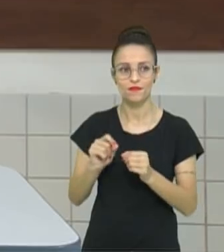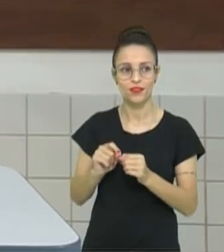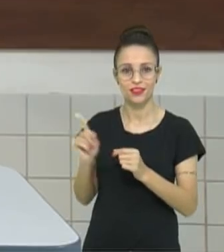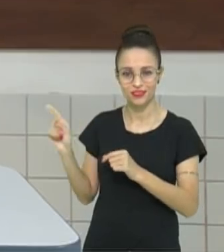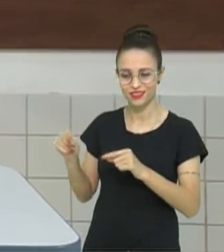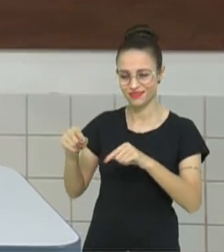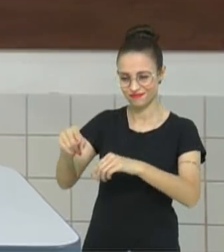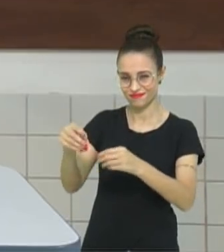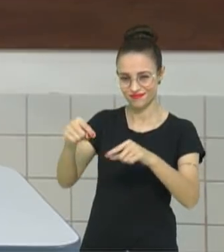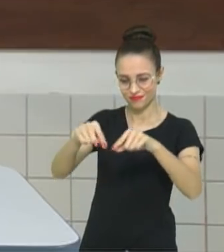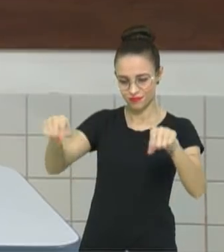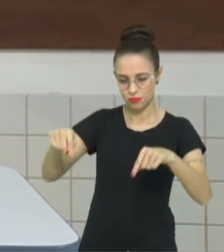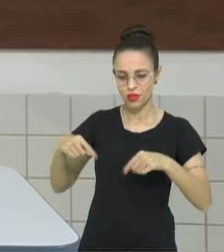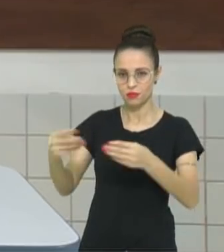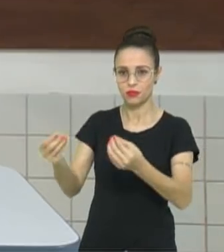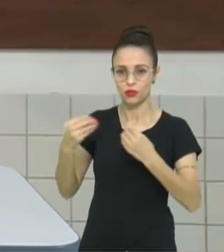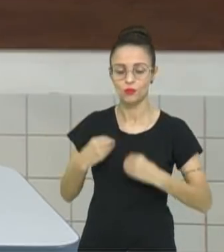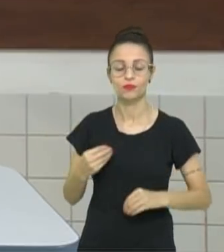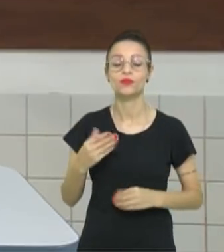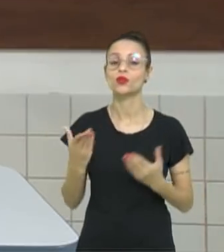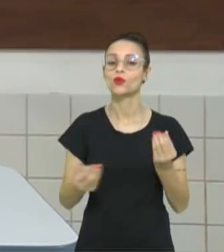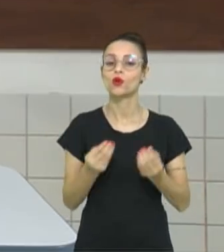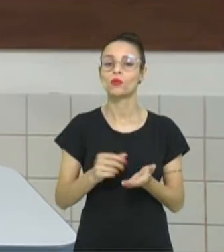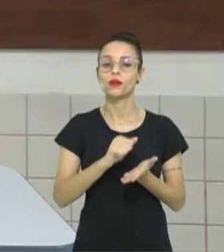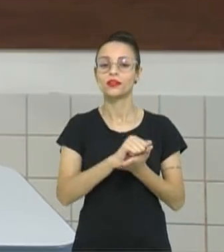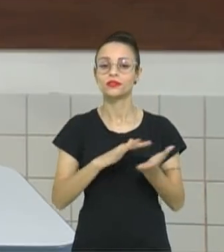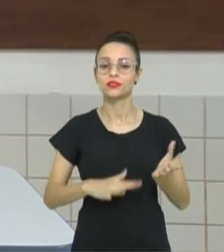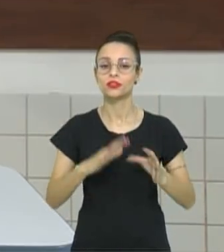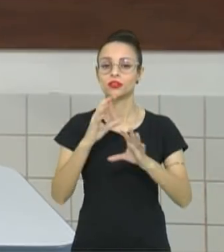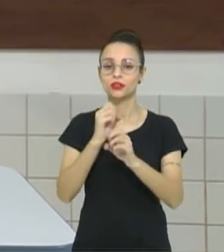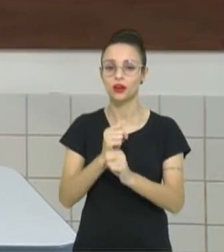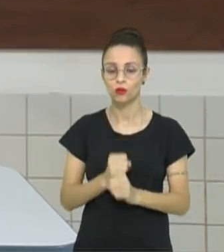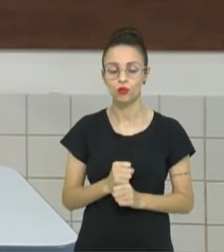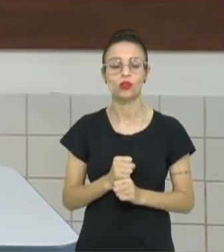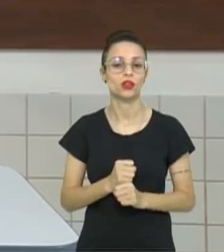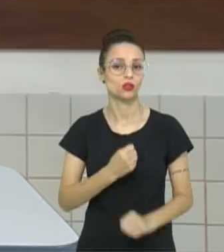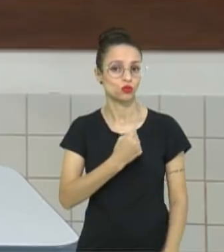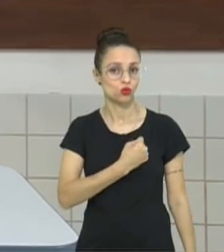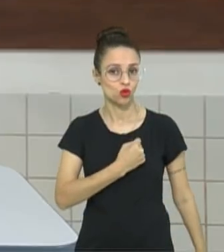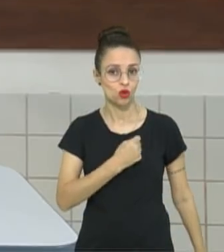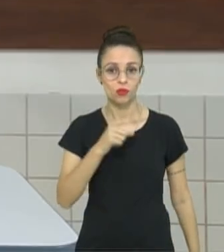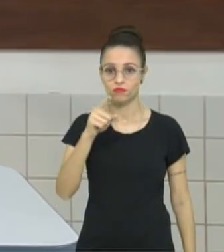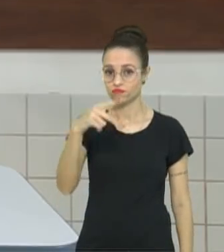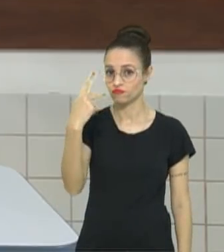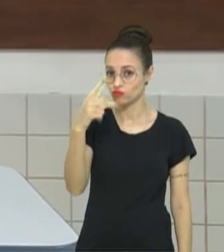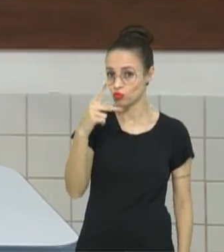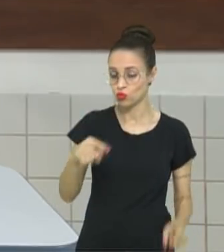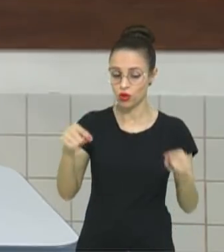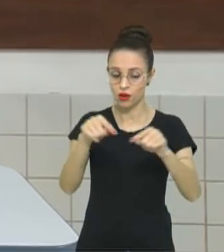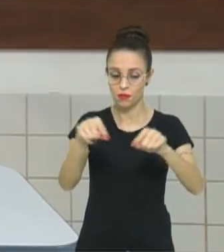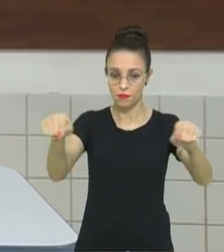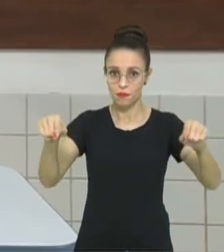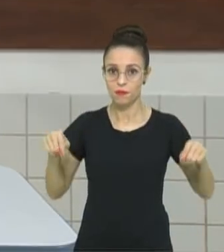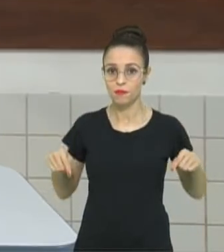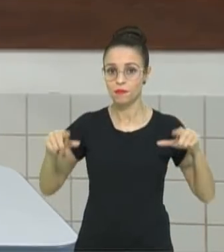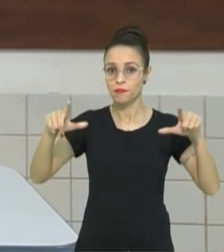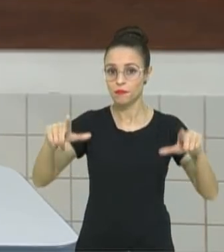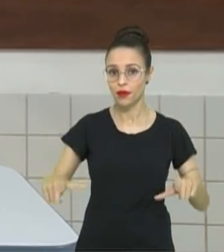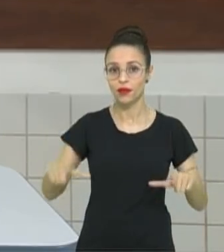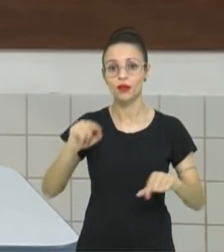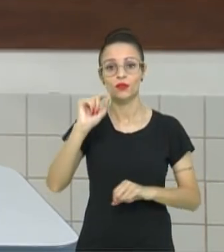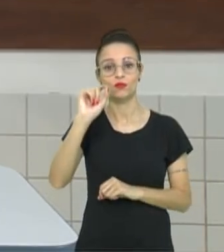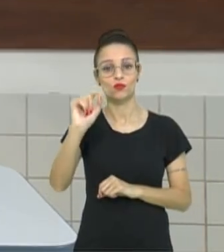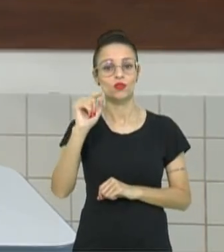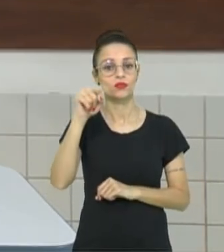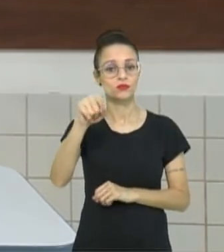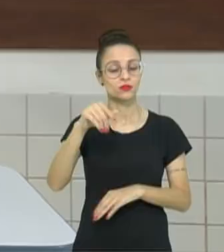vai fazer um exercício, como é que a gente calcula? Aí, com os números que você retirou da sua maquete, você